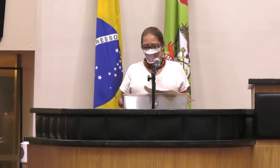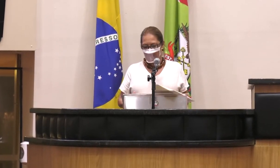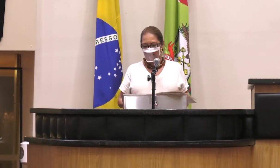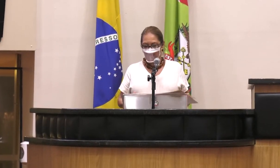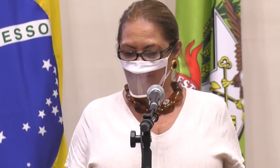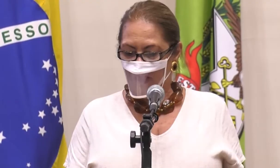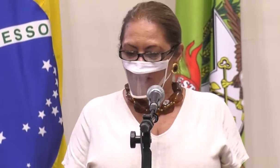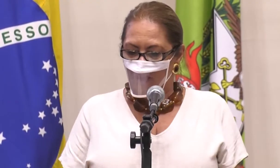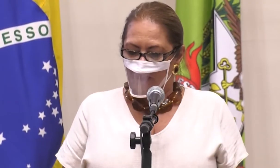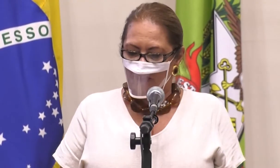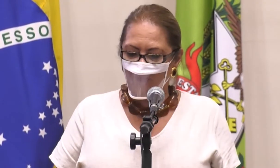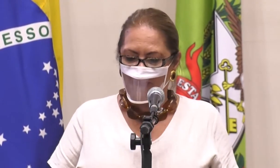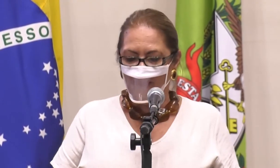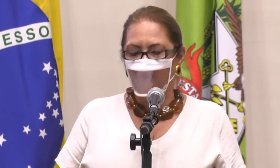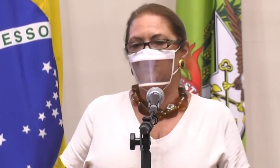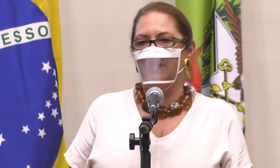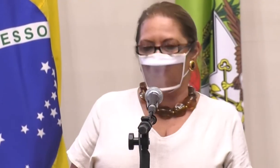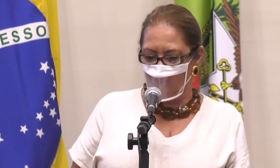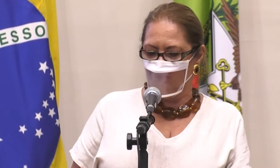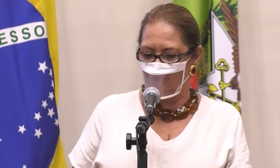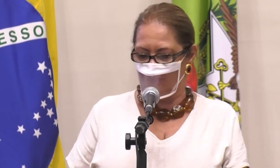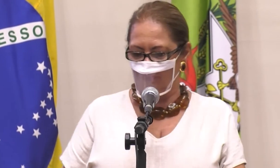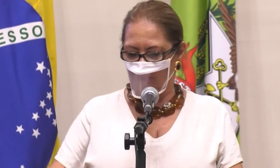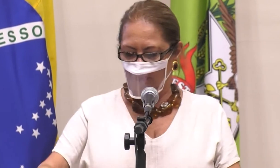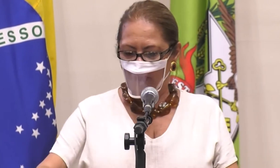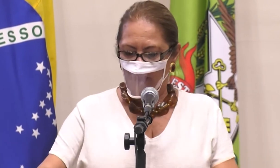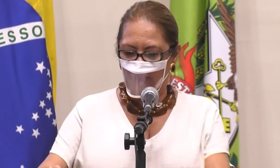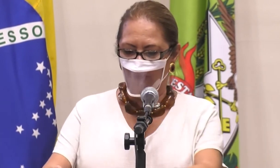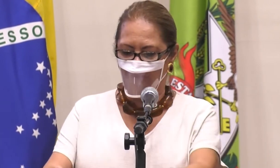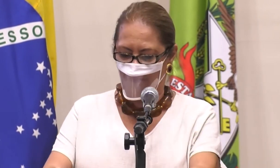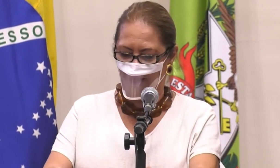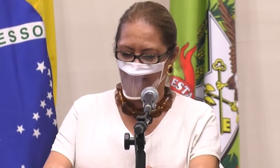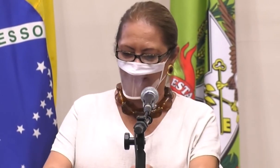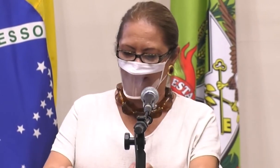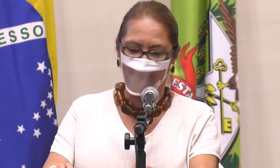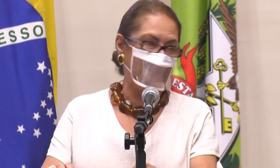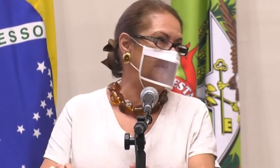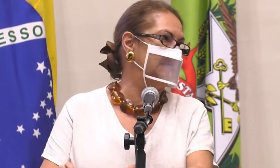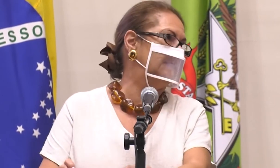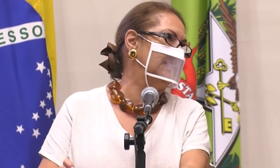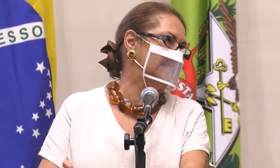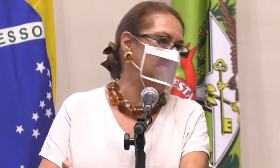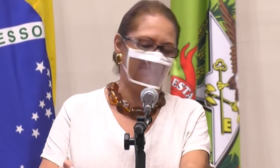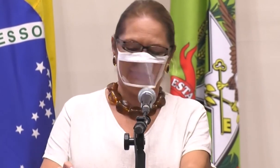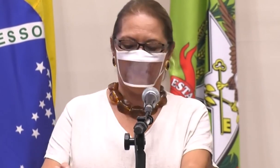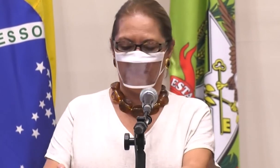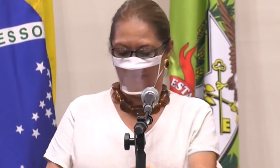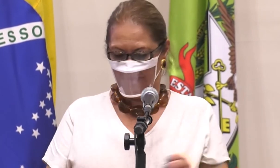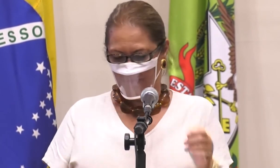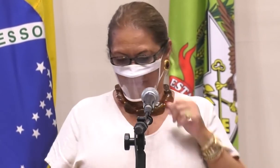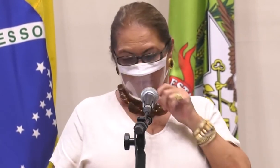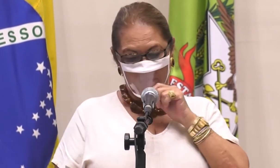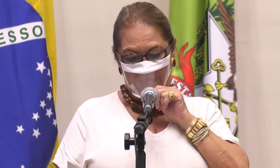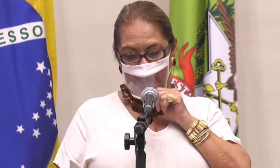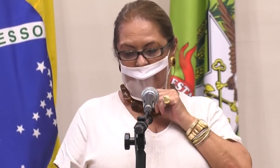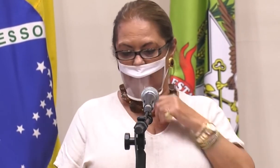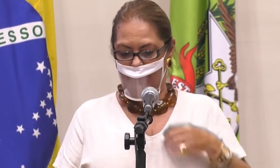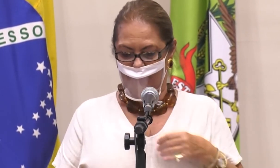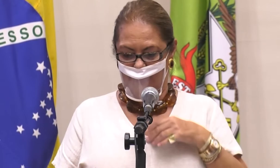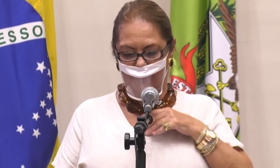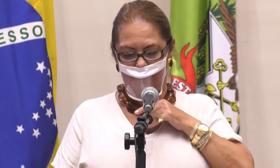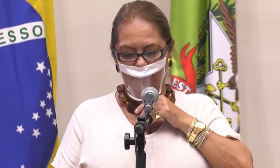a economia. Falou da importância de ouvir a ciência, da necessidade de o governo e os meios de